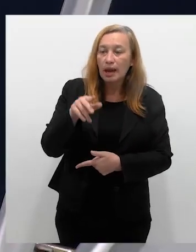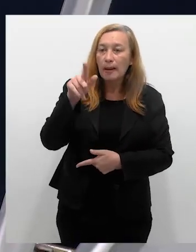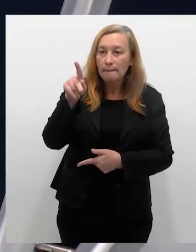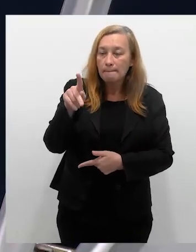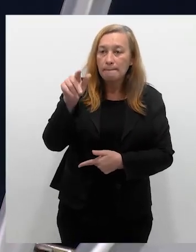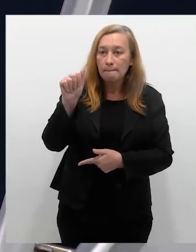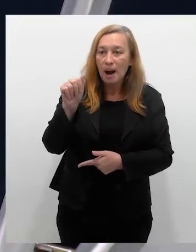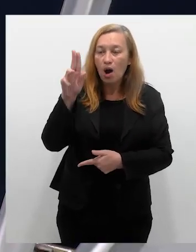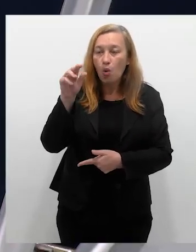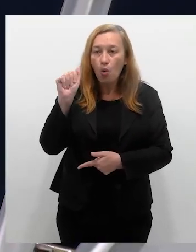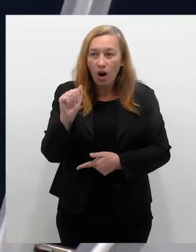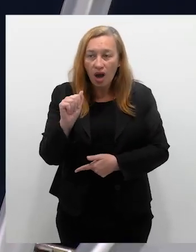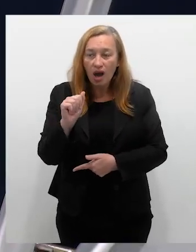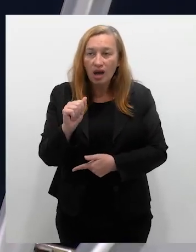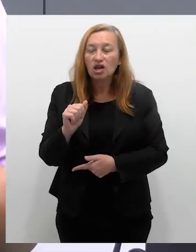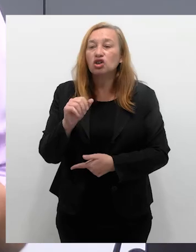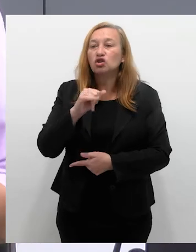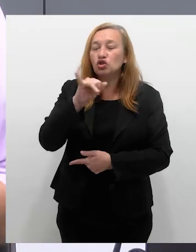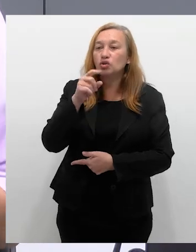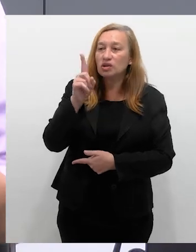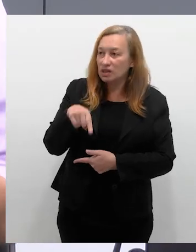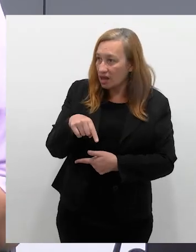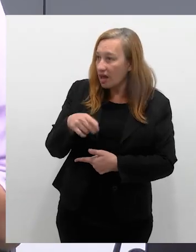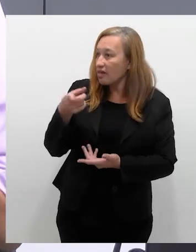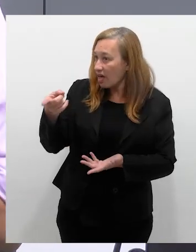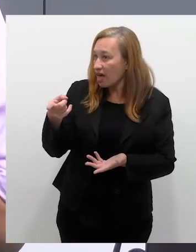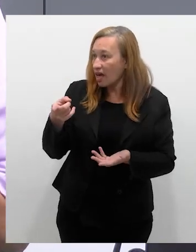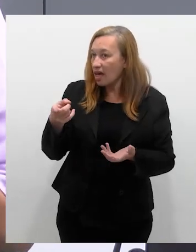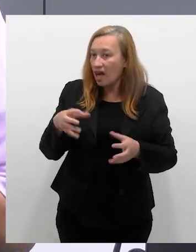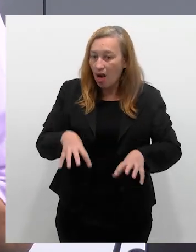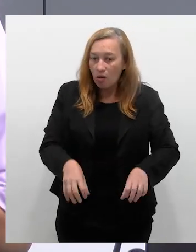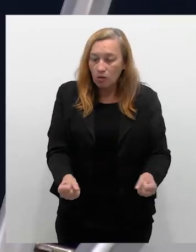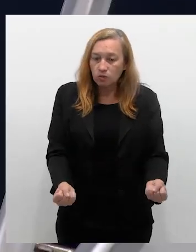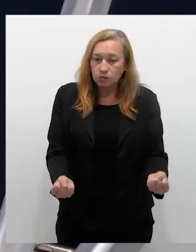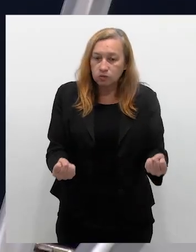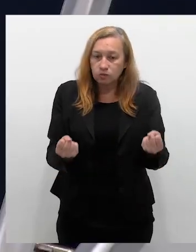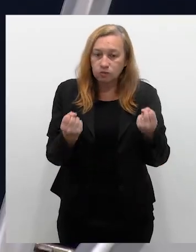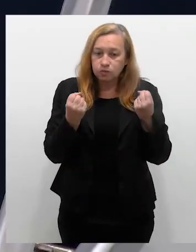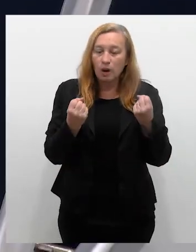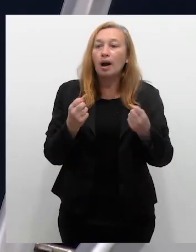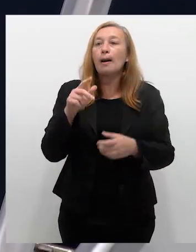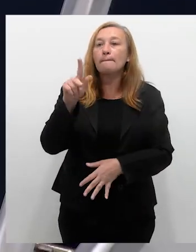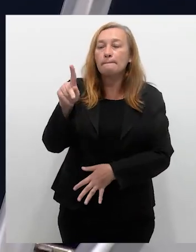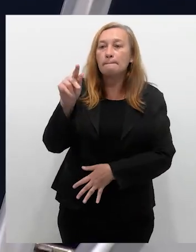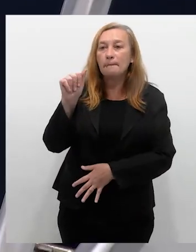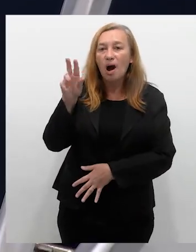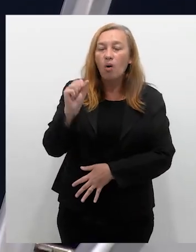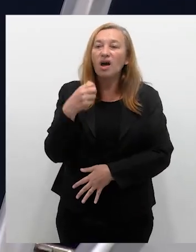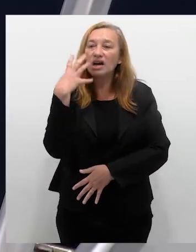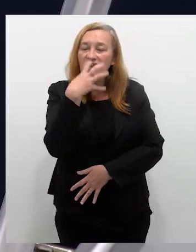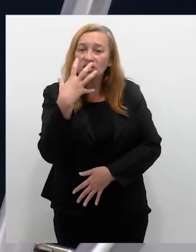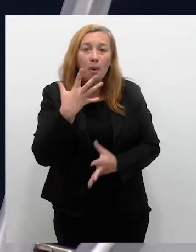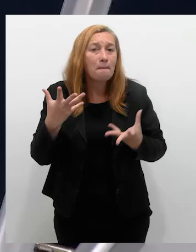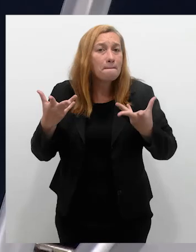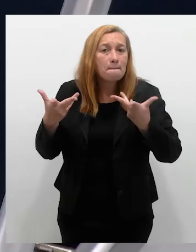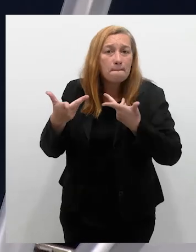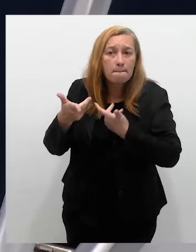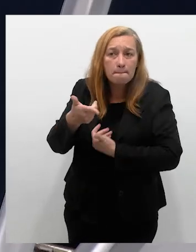diabético. A Paula Toller. E o Zé Loreto, um cara fisicamente, né, crossfiteiro. A Paula Toller, a cantora. A nossa